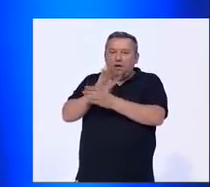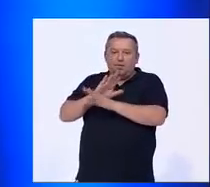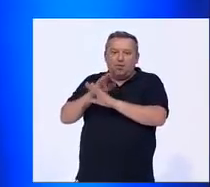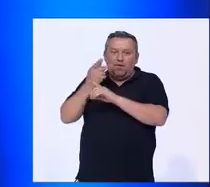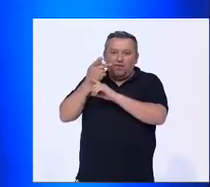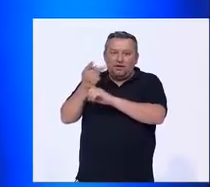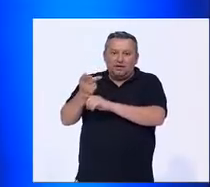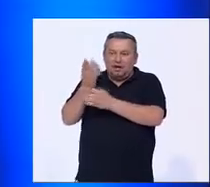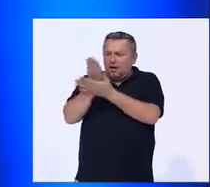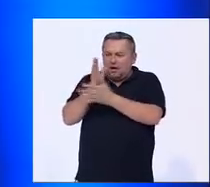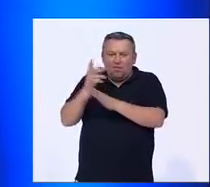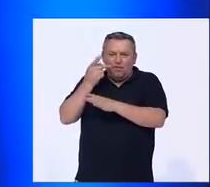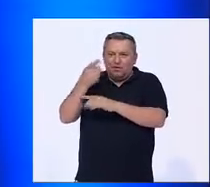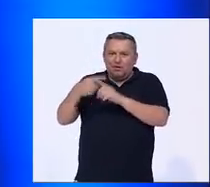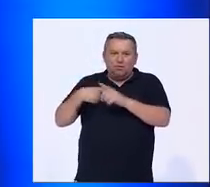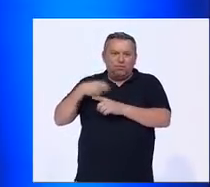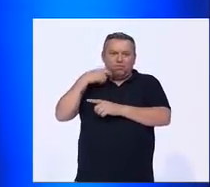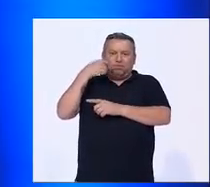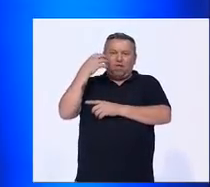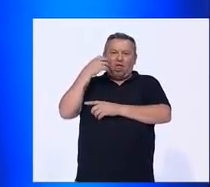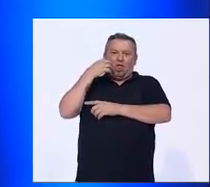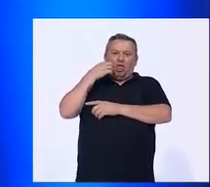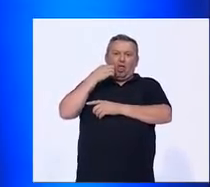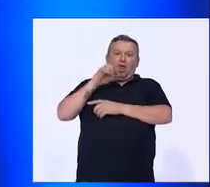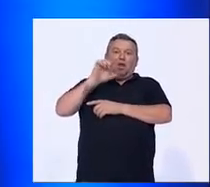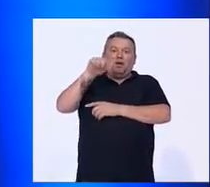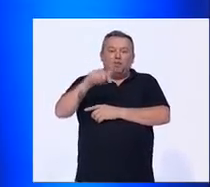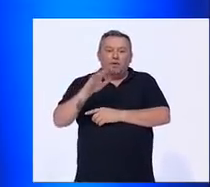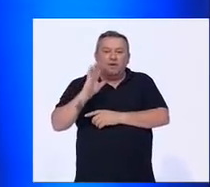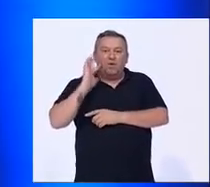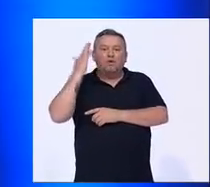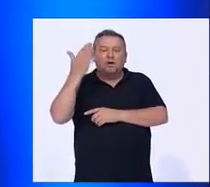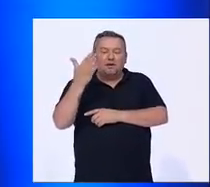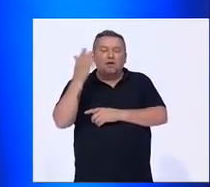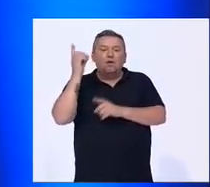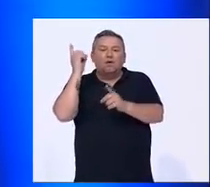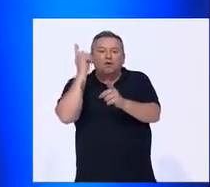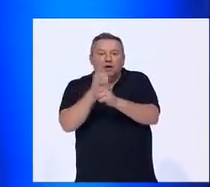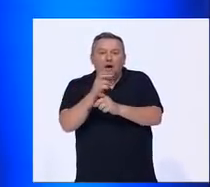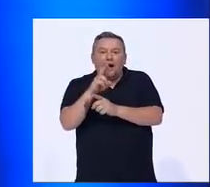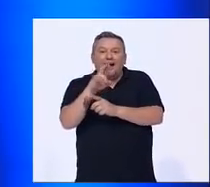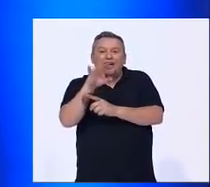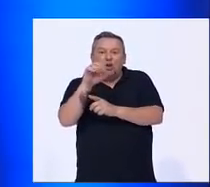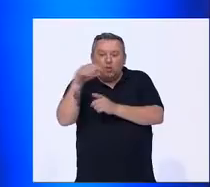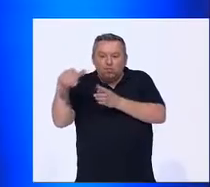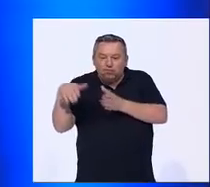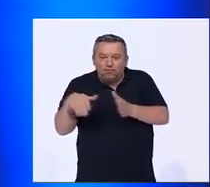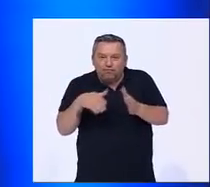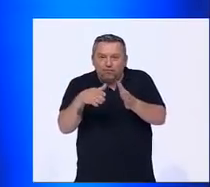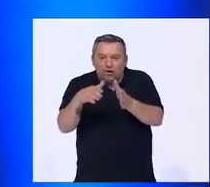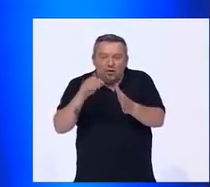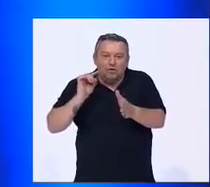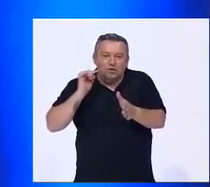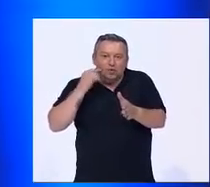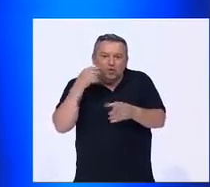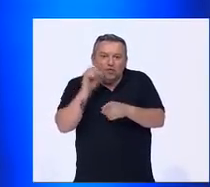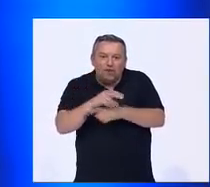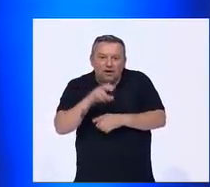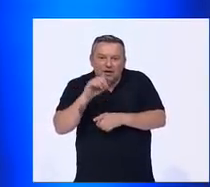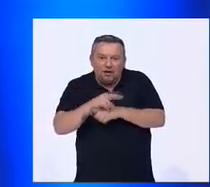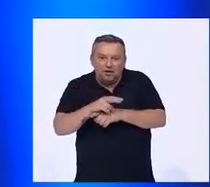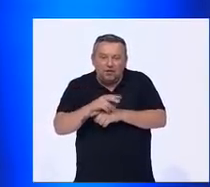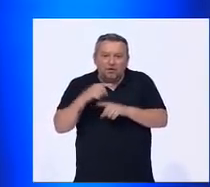Está encerrada a visita. Logo em seguida veio esse episódio do Rio. A Noruega, aí a primeira-ministra que passou o pito, não teve